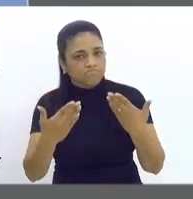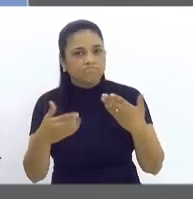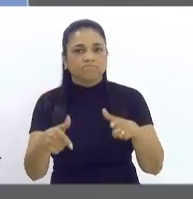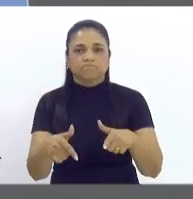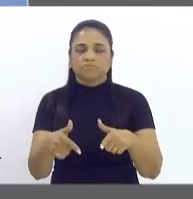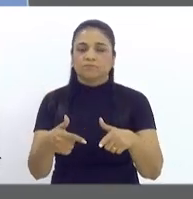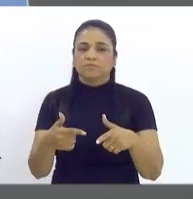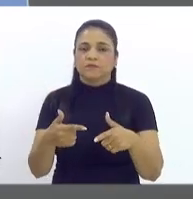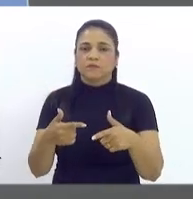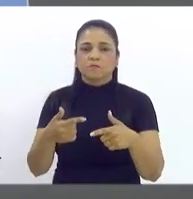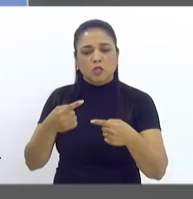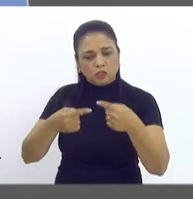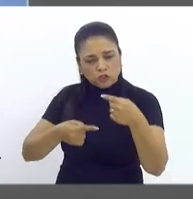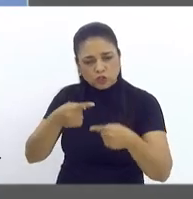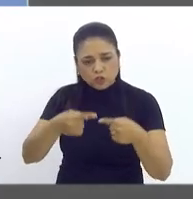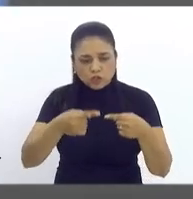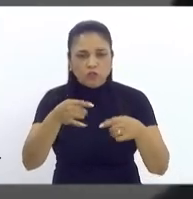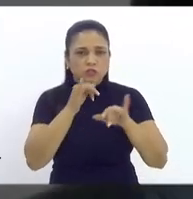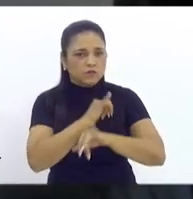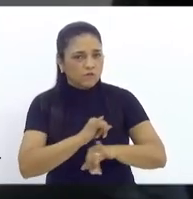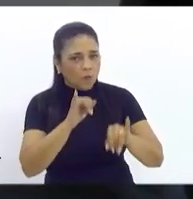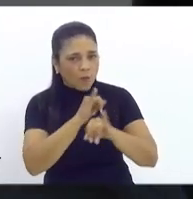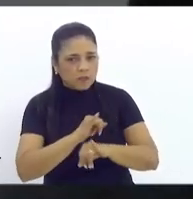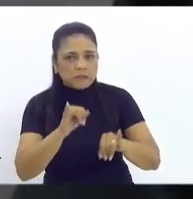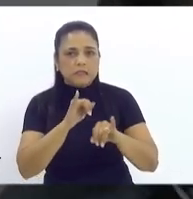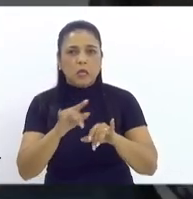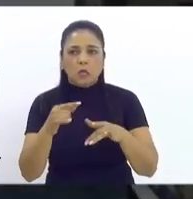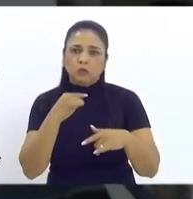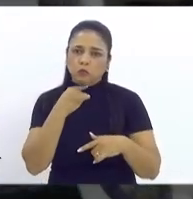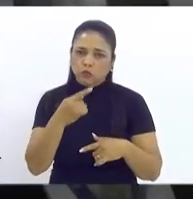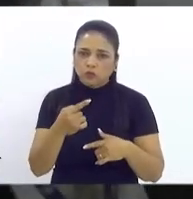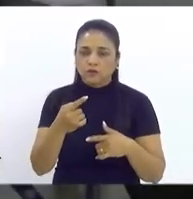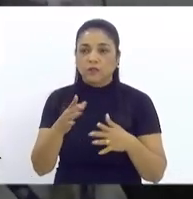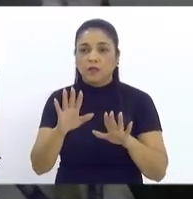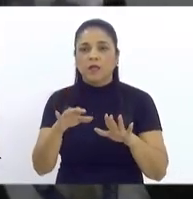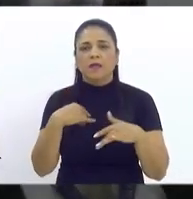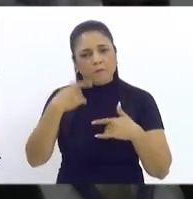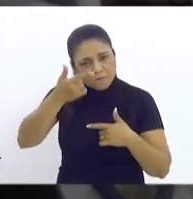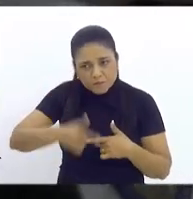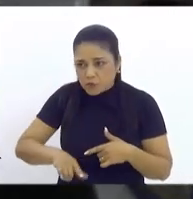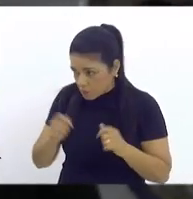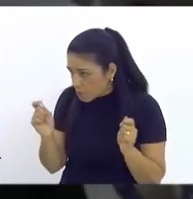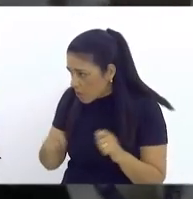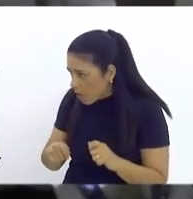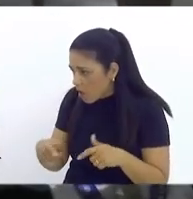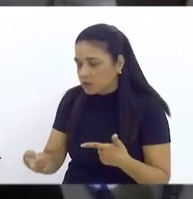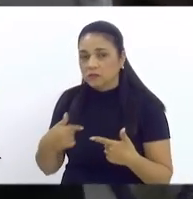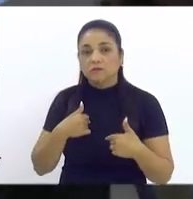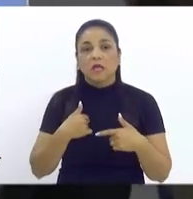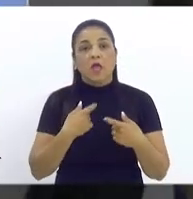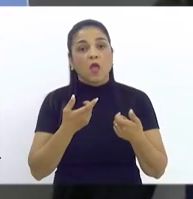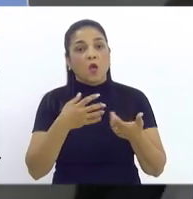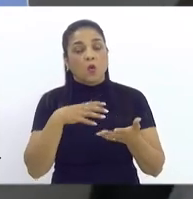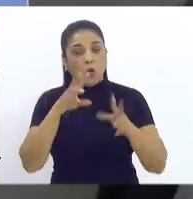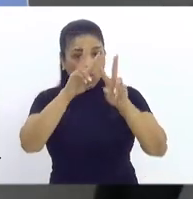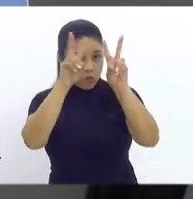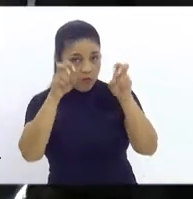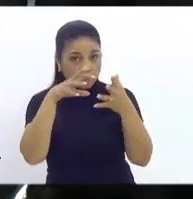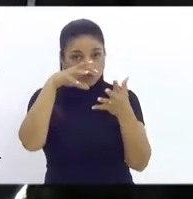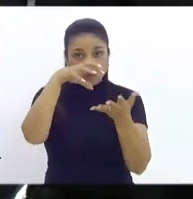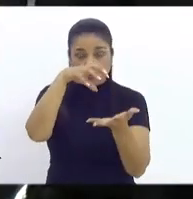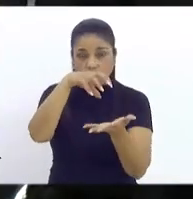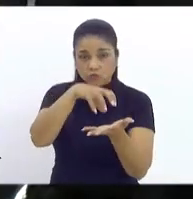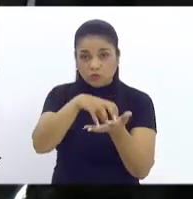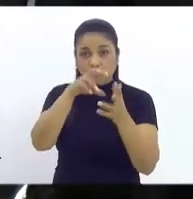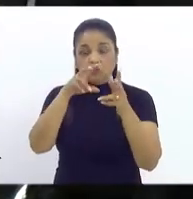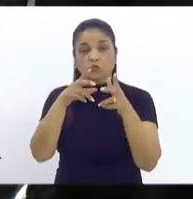para dar mais informação. Desculpa, e também, a senhora pode repetir, por favor? O tema de controle de perdas, né, é um